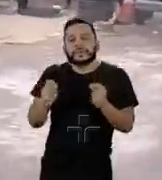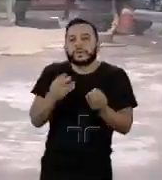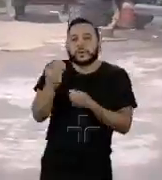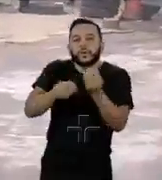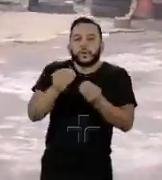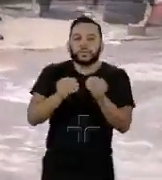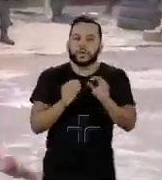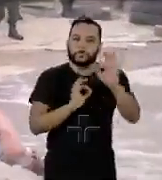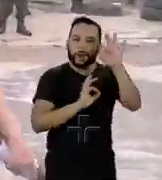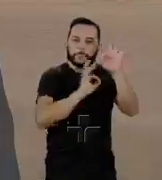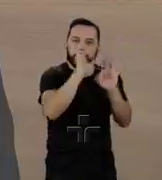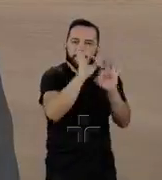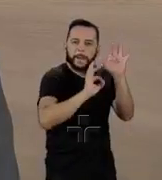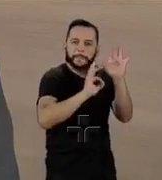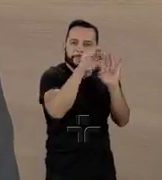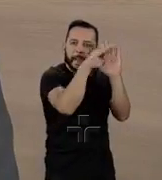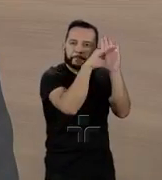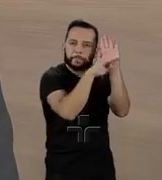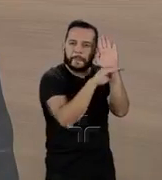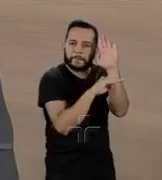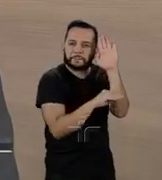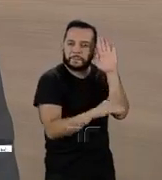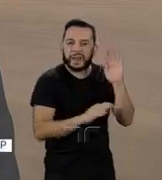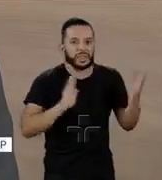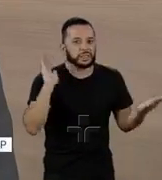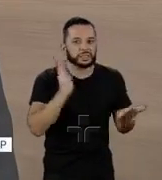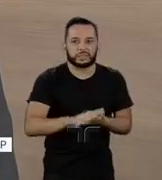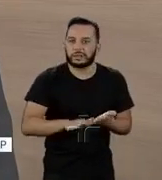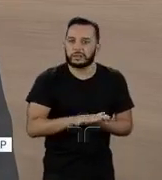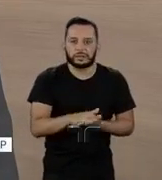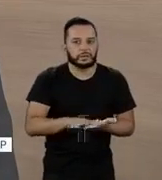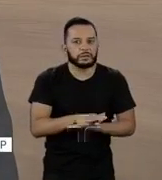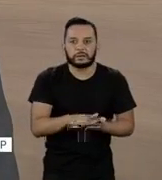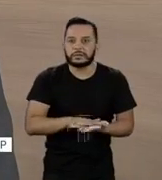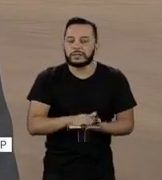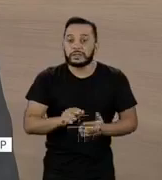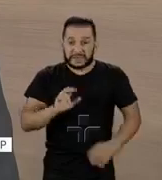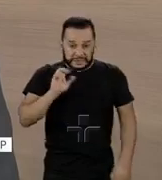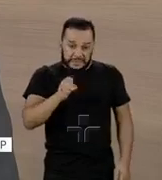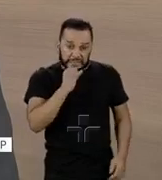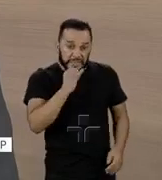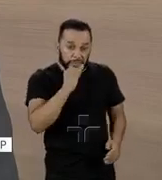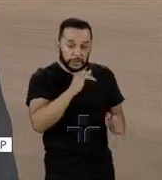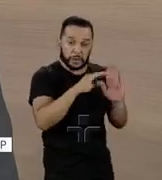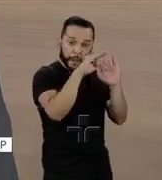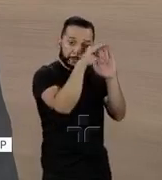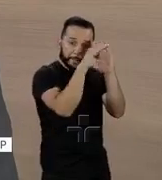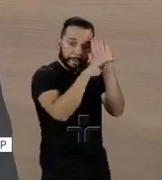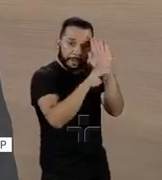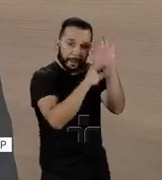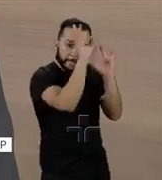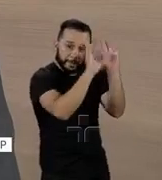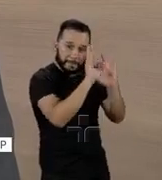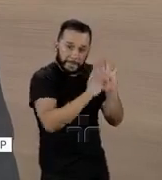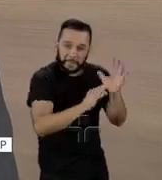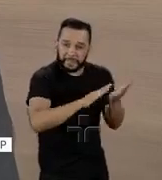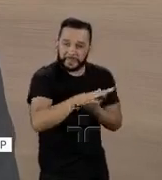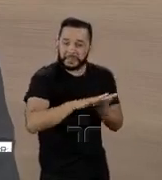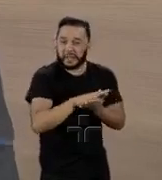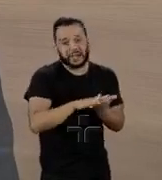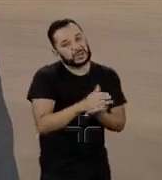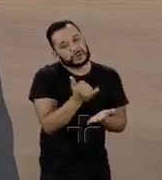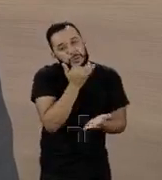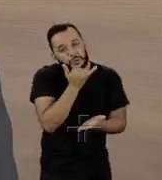um planejamento. Sem planejamento, o perigo de fracasso é enorme e com